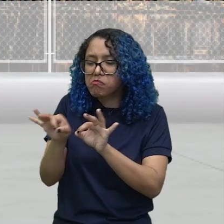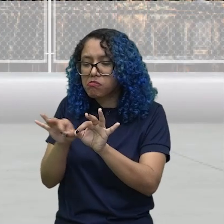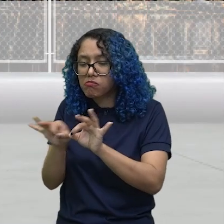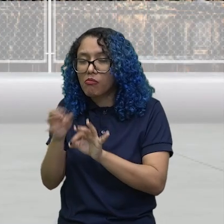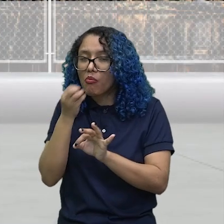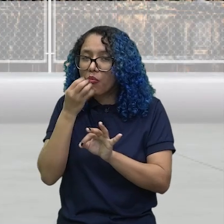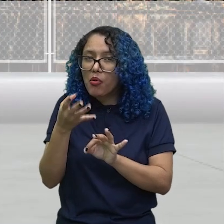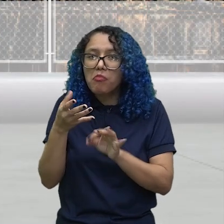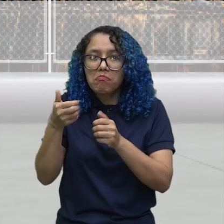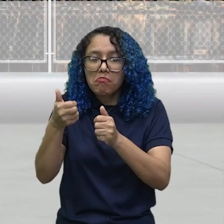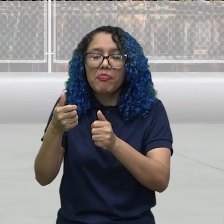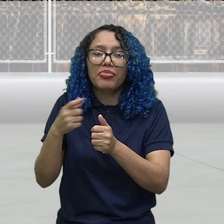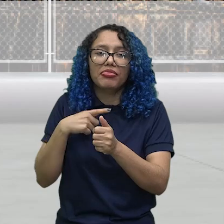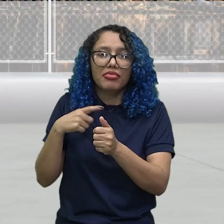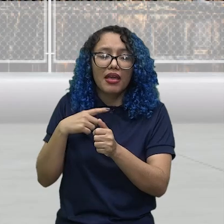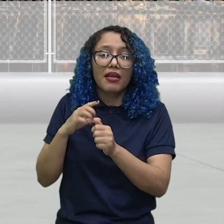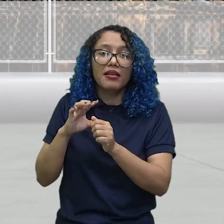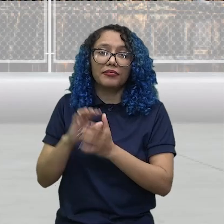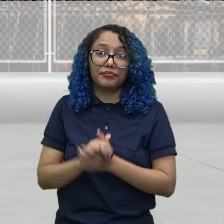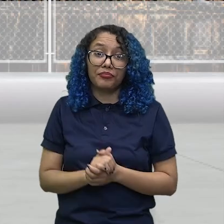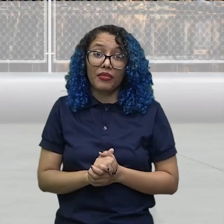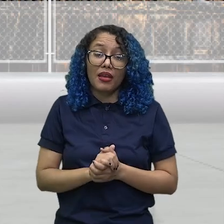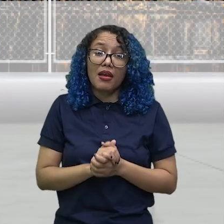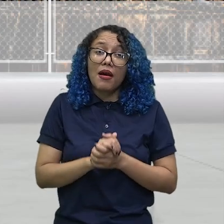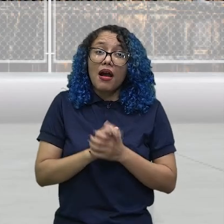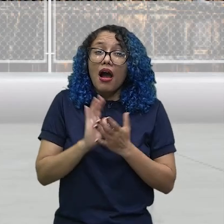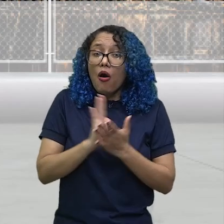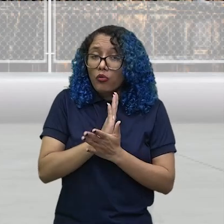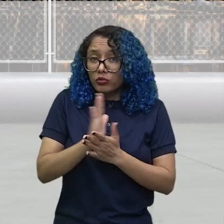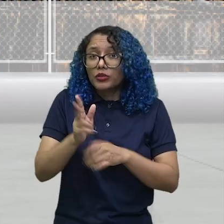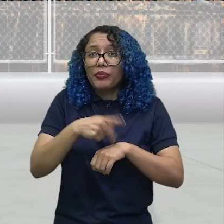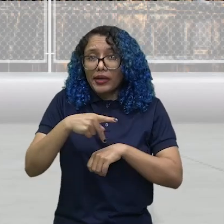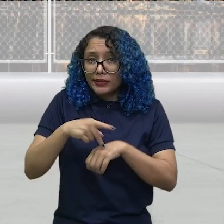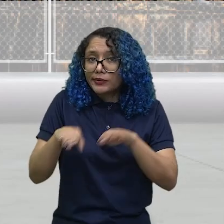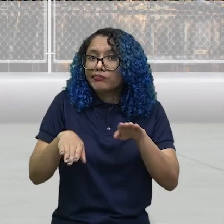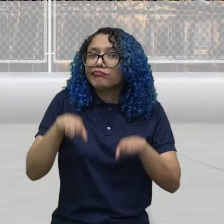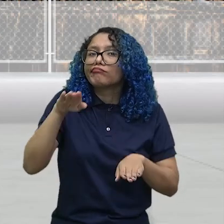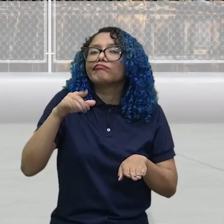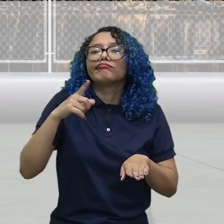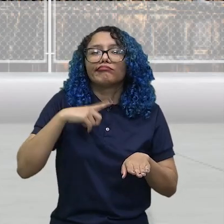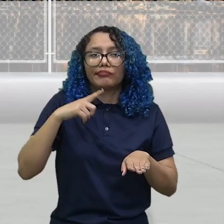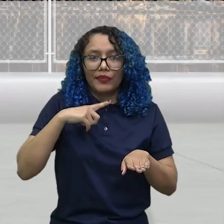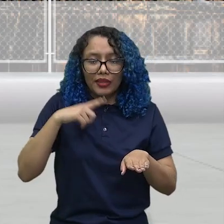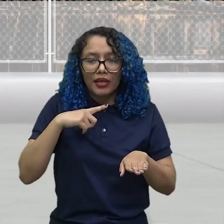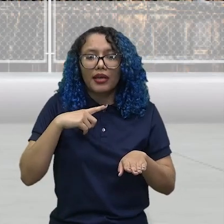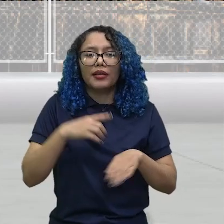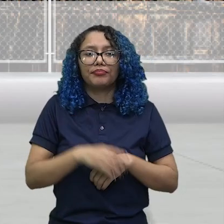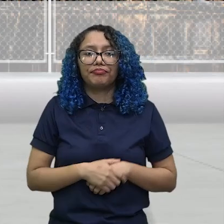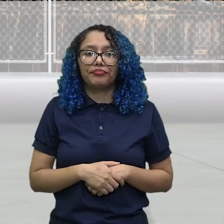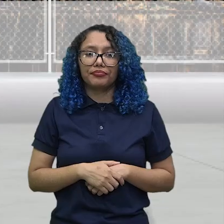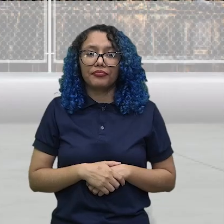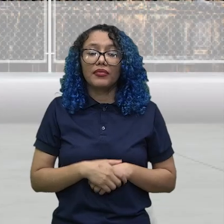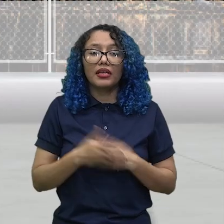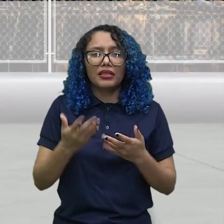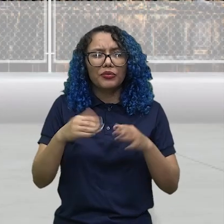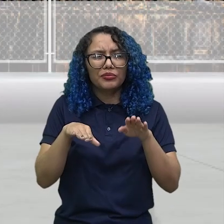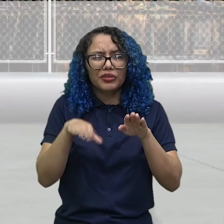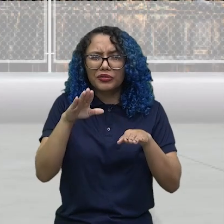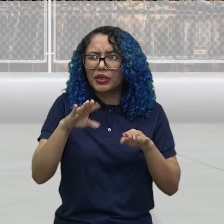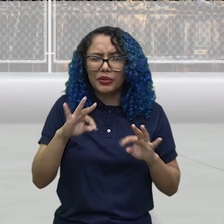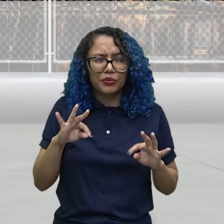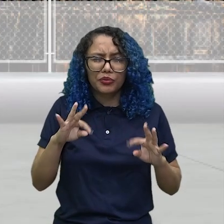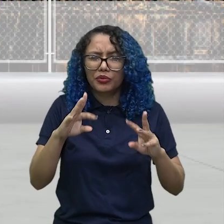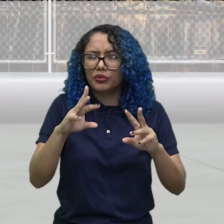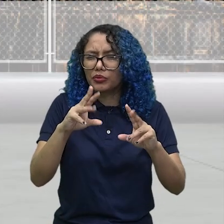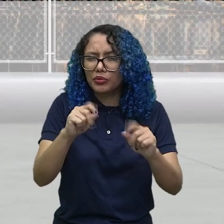desigualdade socioespacial, em especial em países, lugares, onde as desigualdades, de uma forma geral, socioeconômica,